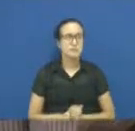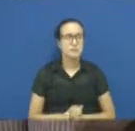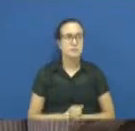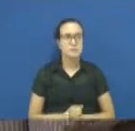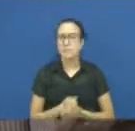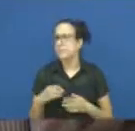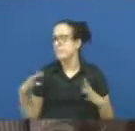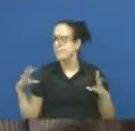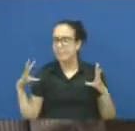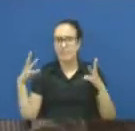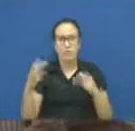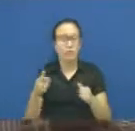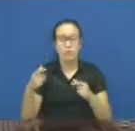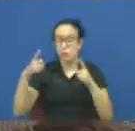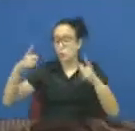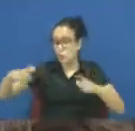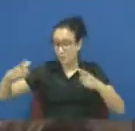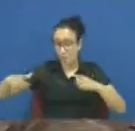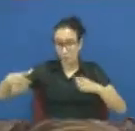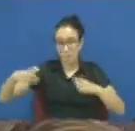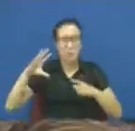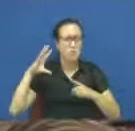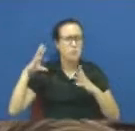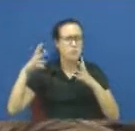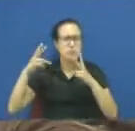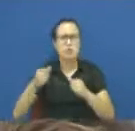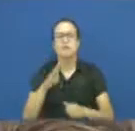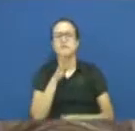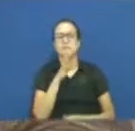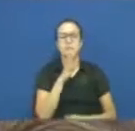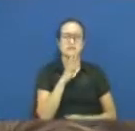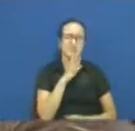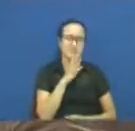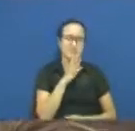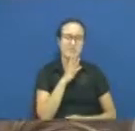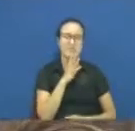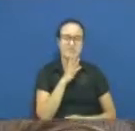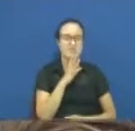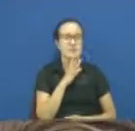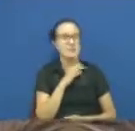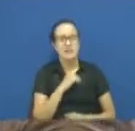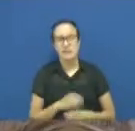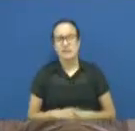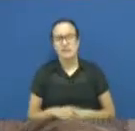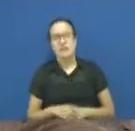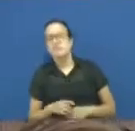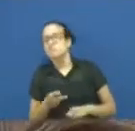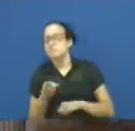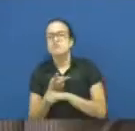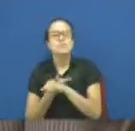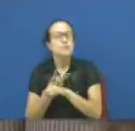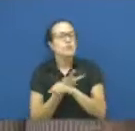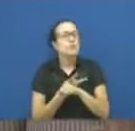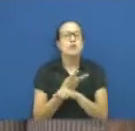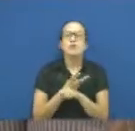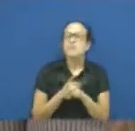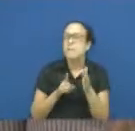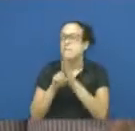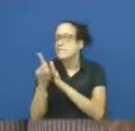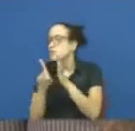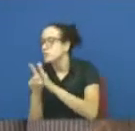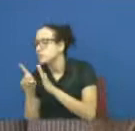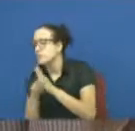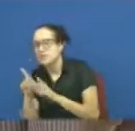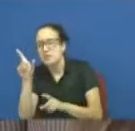Todos o conhecem no bairro, a gente estava procurando a referência para ele, vamos buscar informações com pessoas que estavam